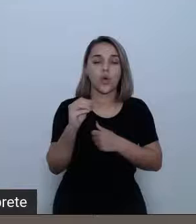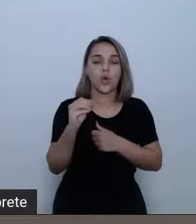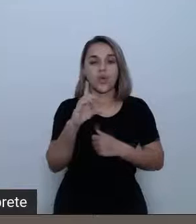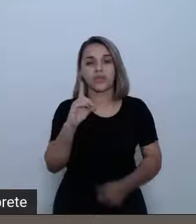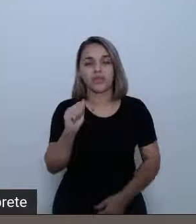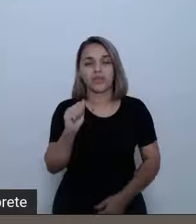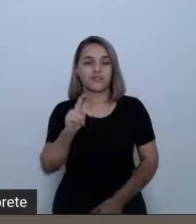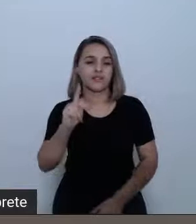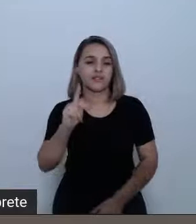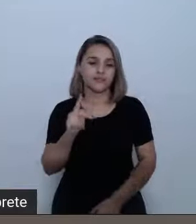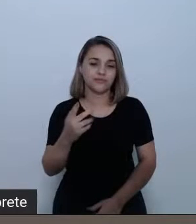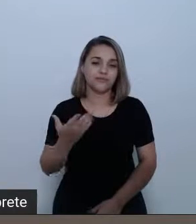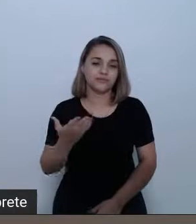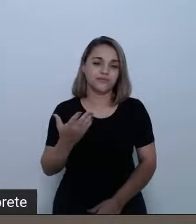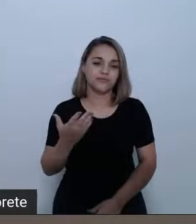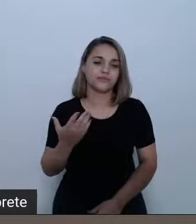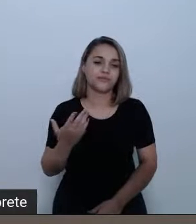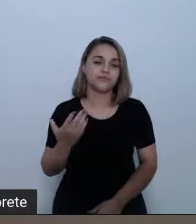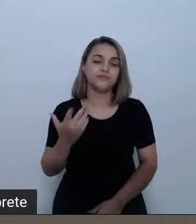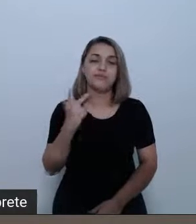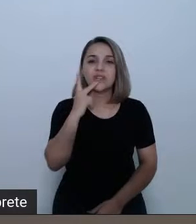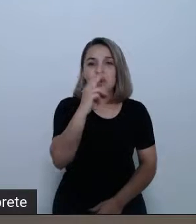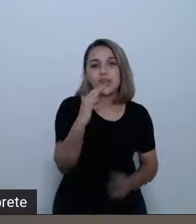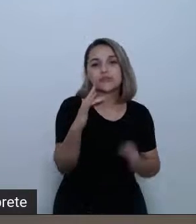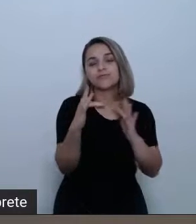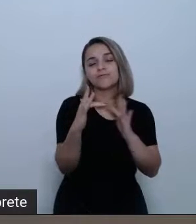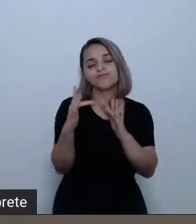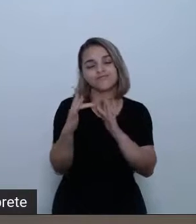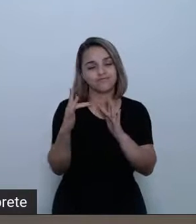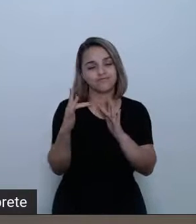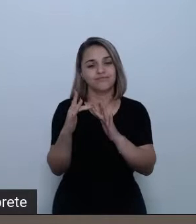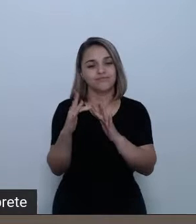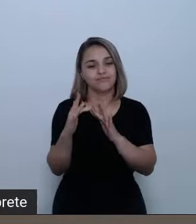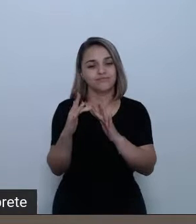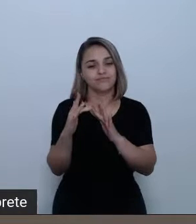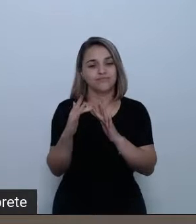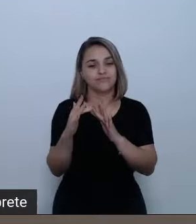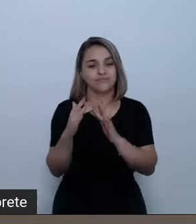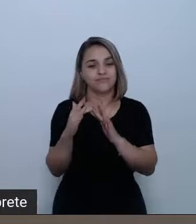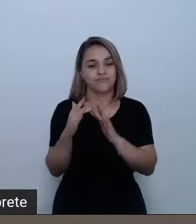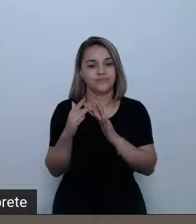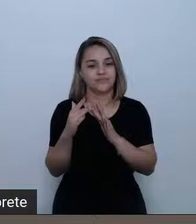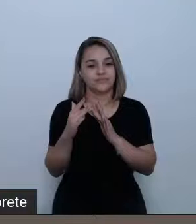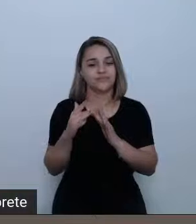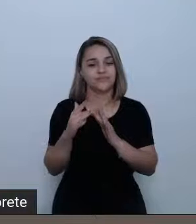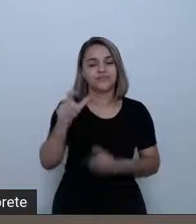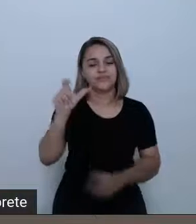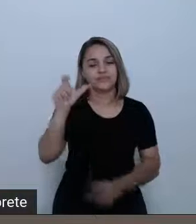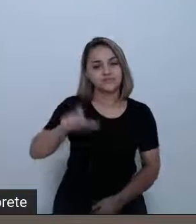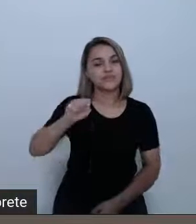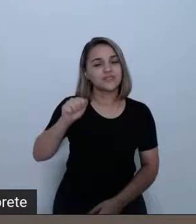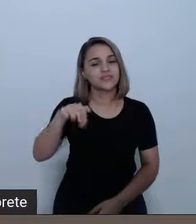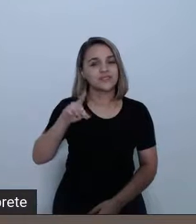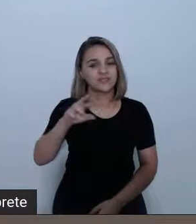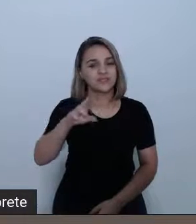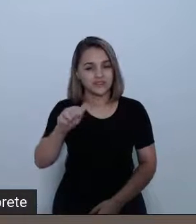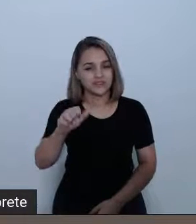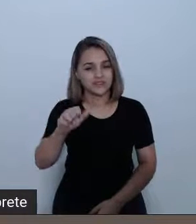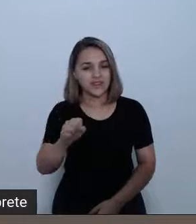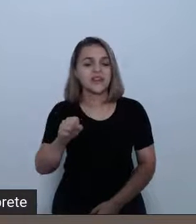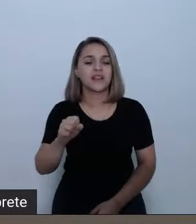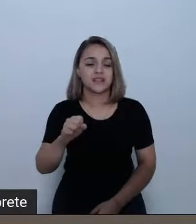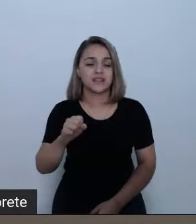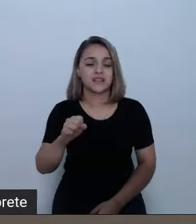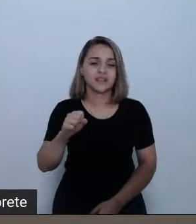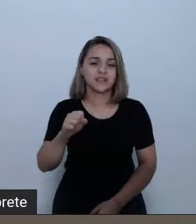Eu acho que o contato com Sandras e Leger e o circuito ali por onde